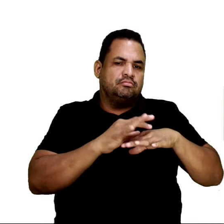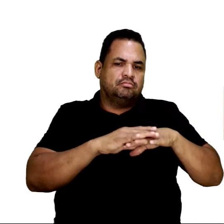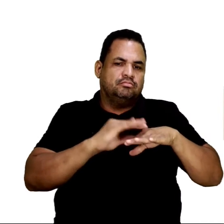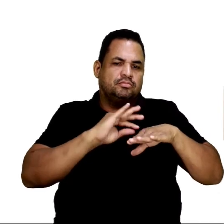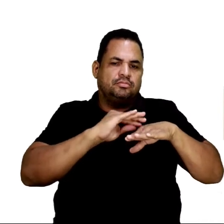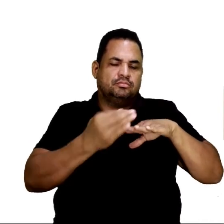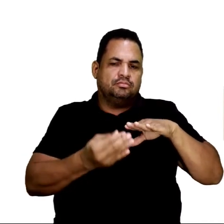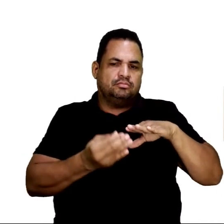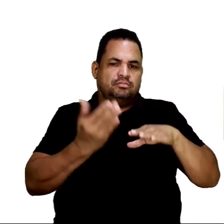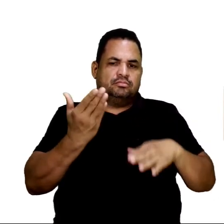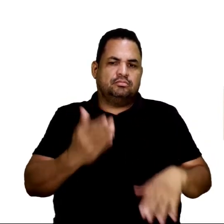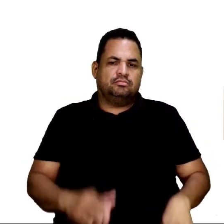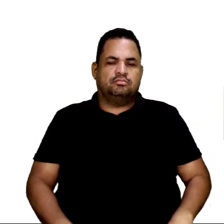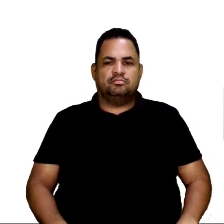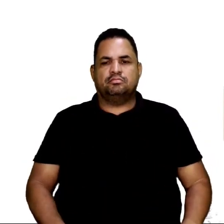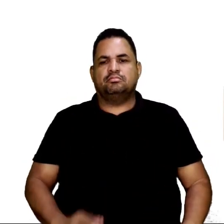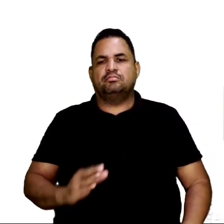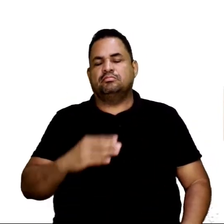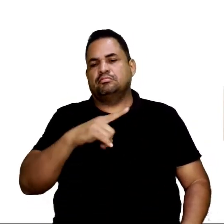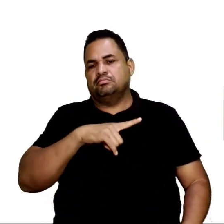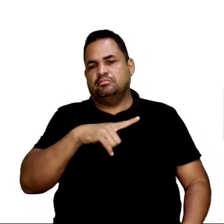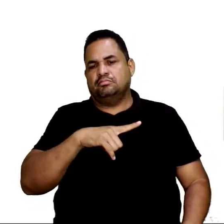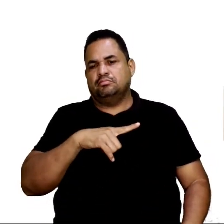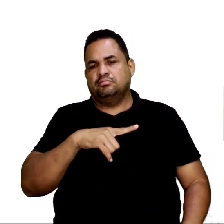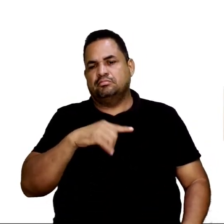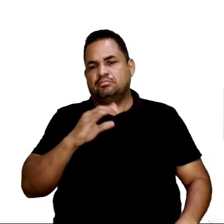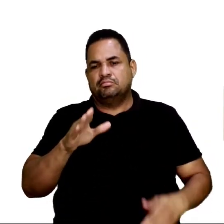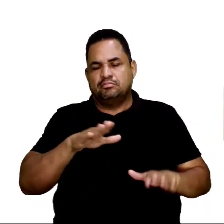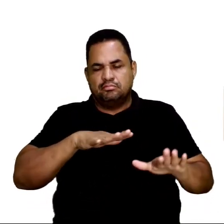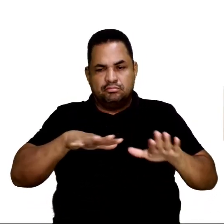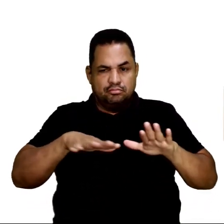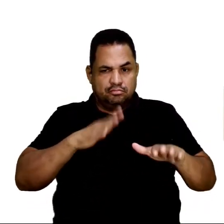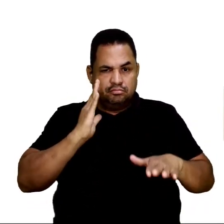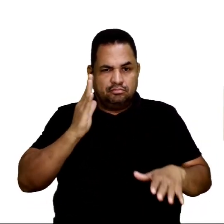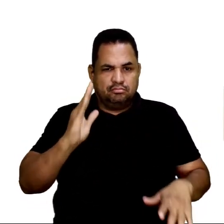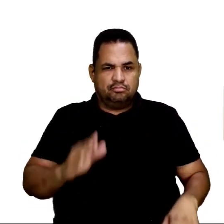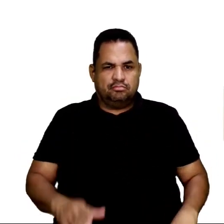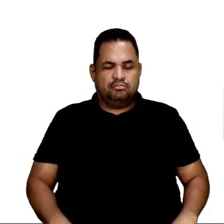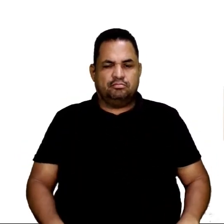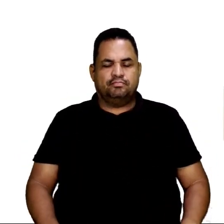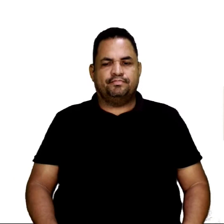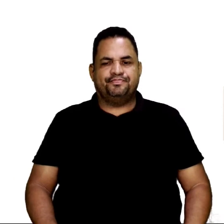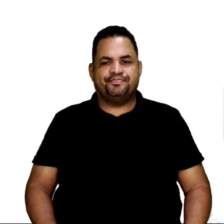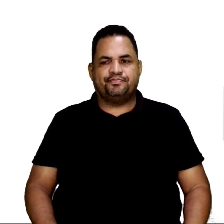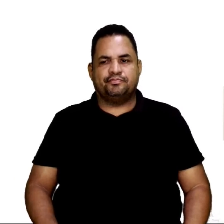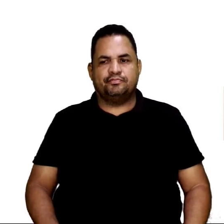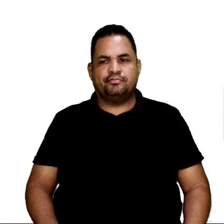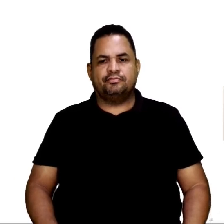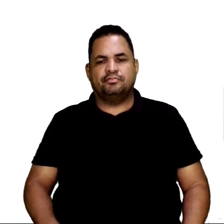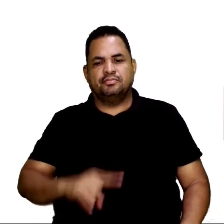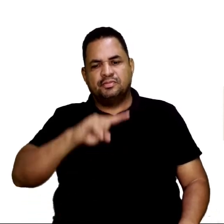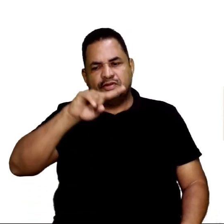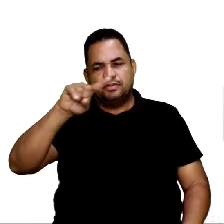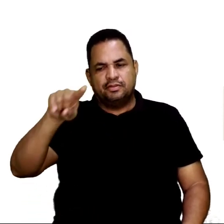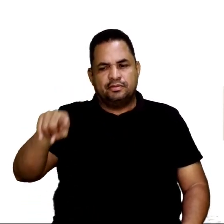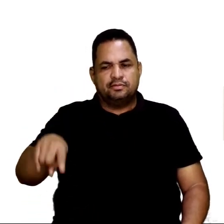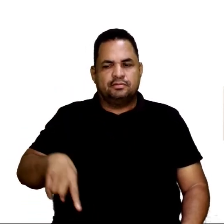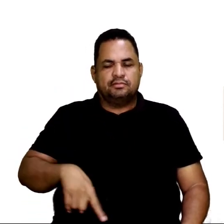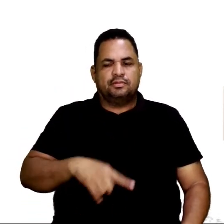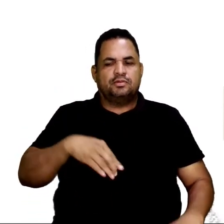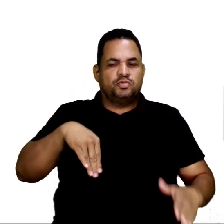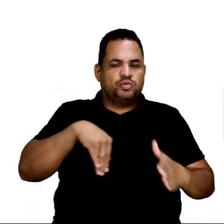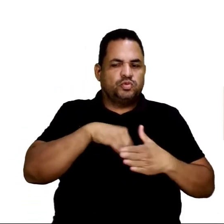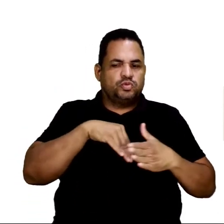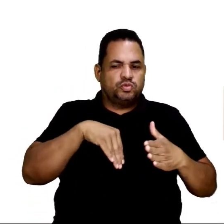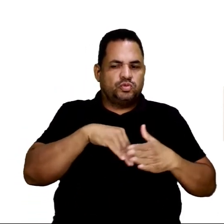salientes e ele já está ali, ele vai fazendo esses movimentos, gente, que gira, dá chute,